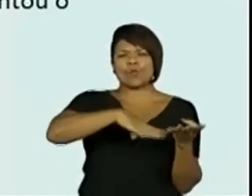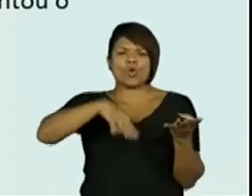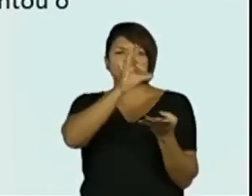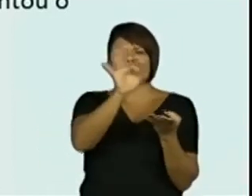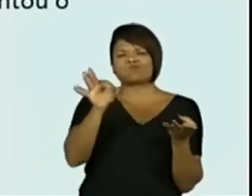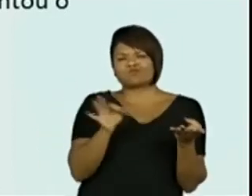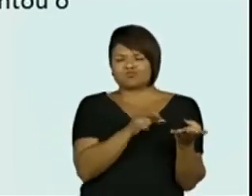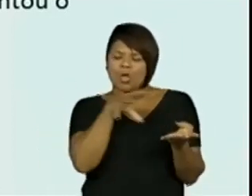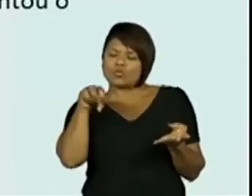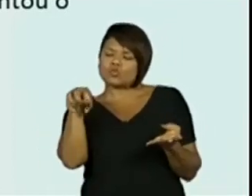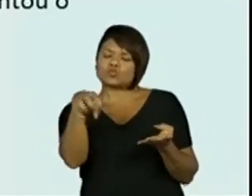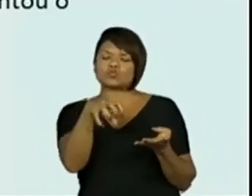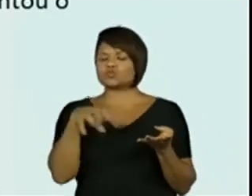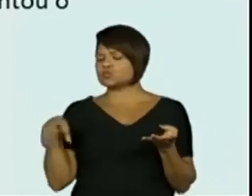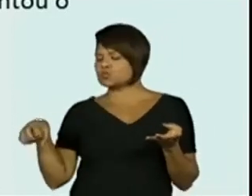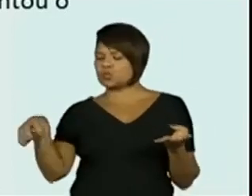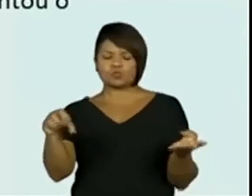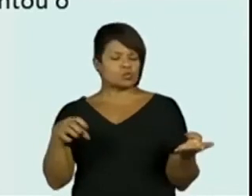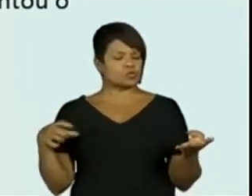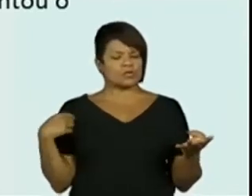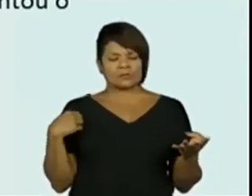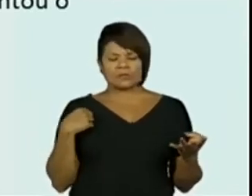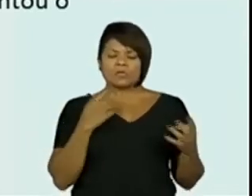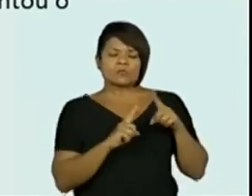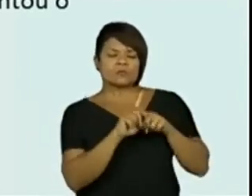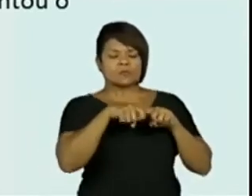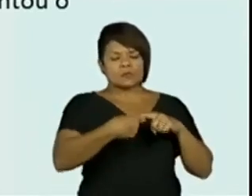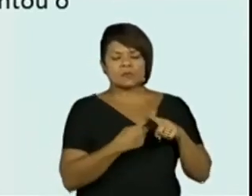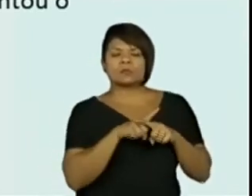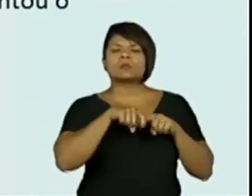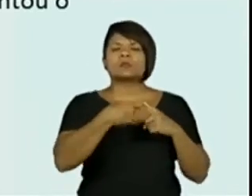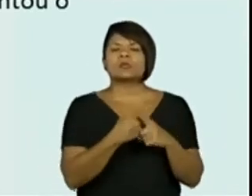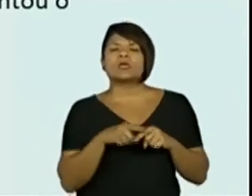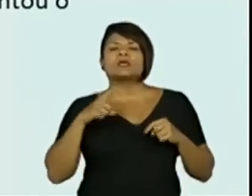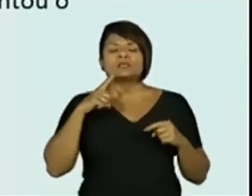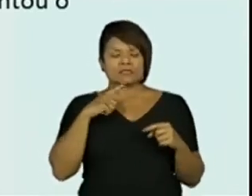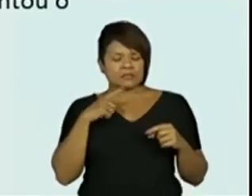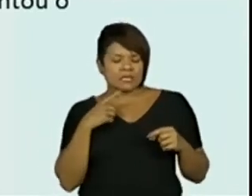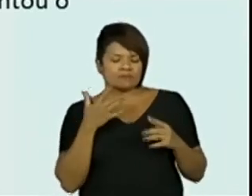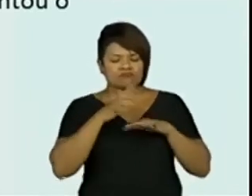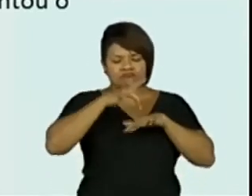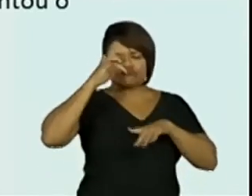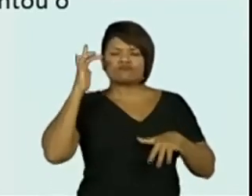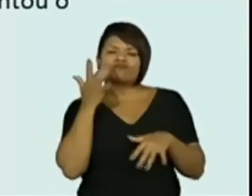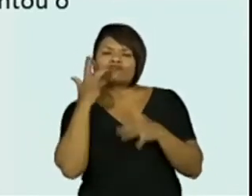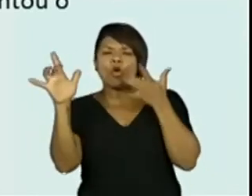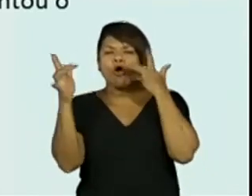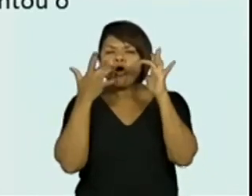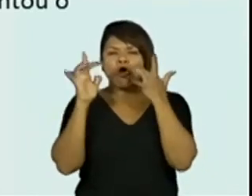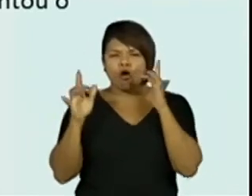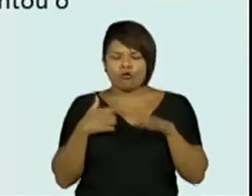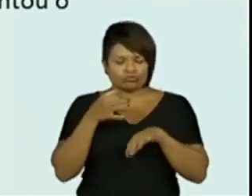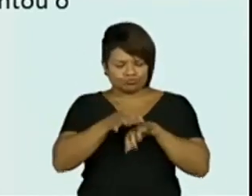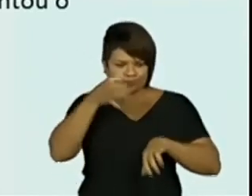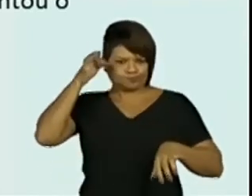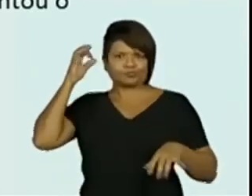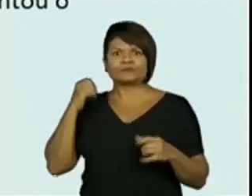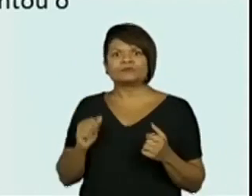bolas e rococós. Bordados de ouro, prata, pérolas e cristais. Tudo lindo